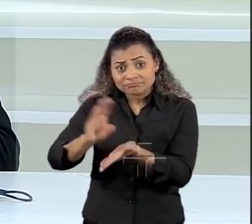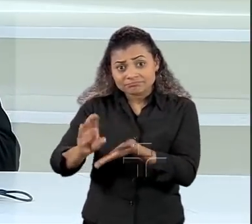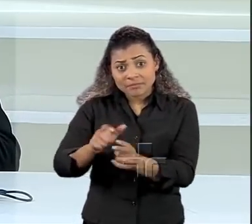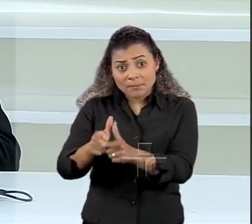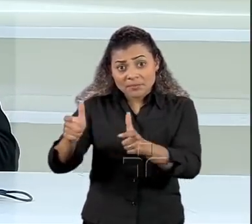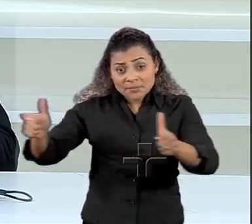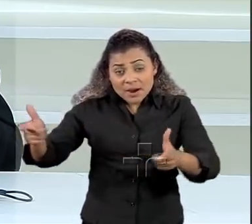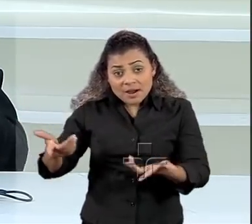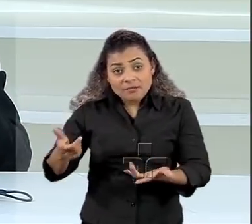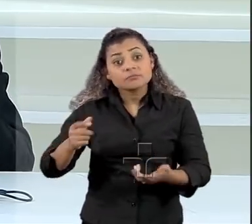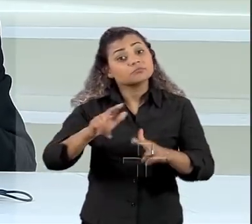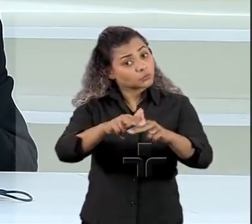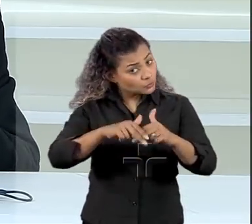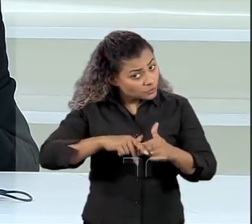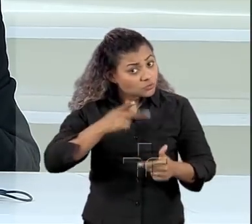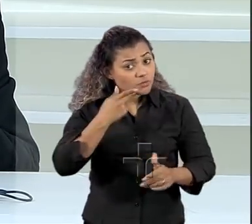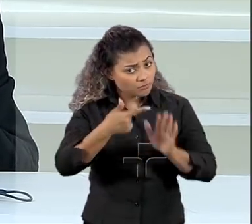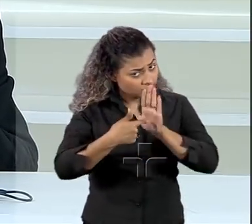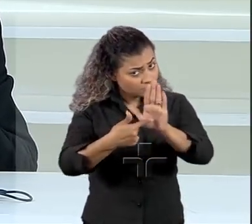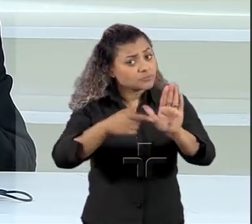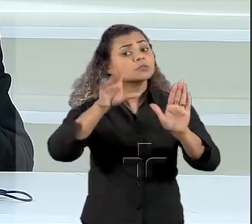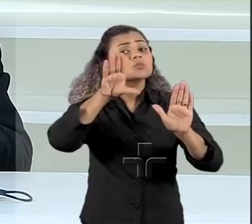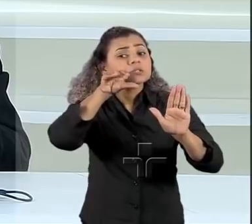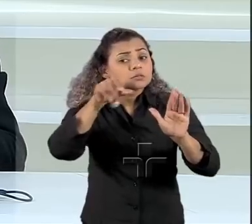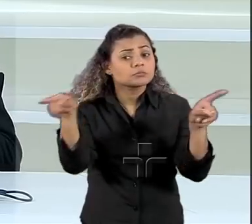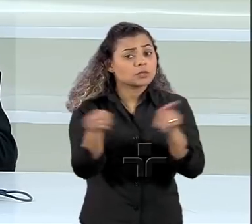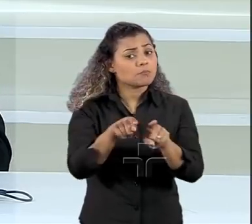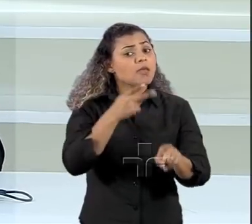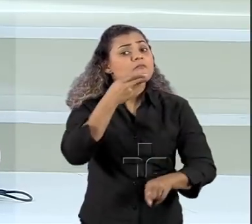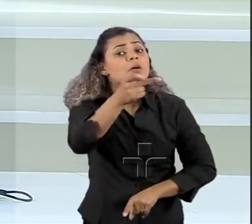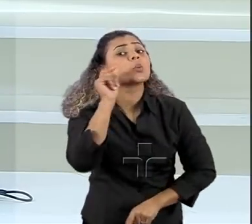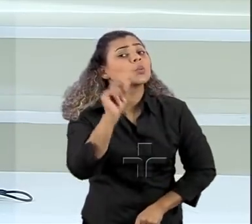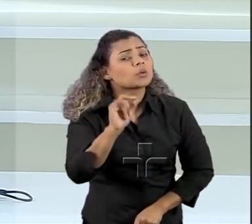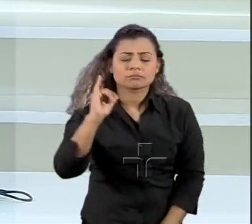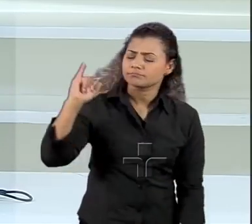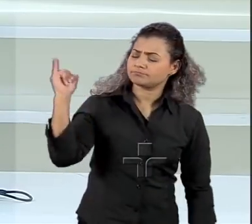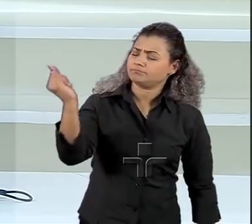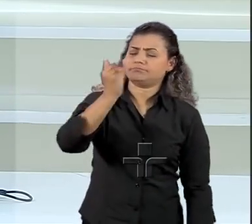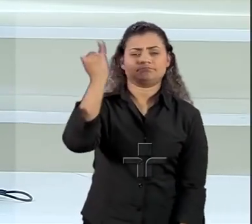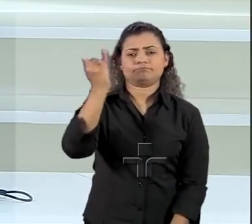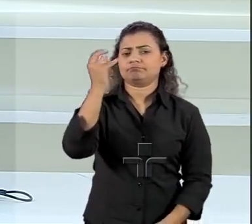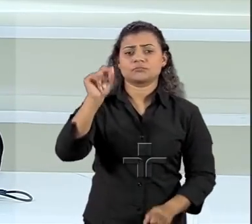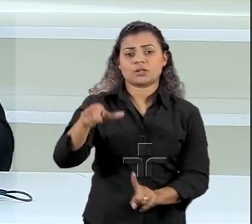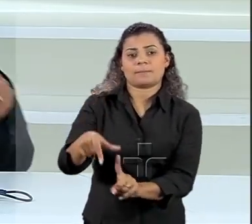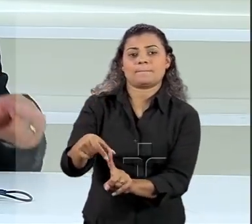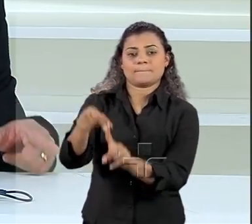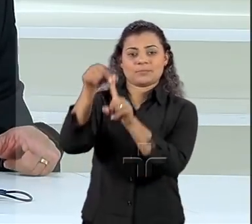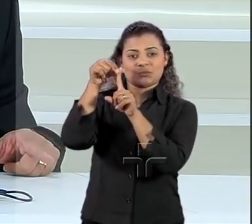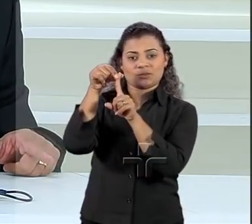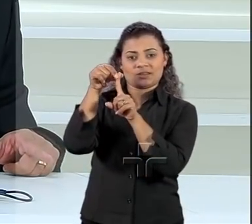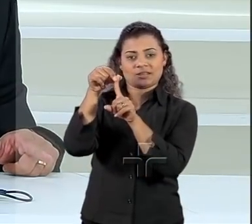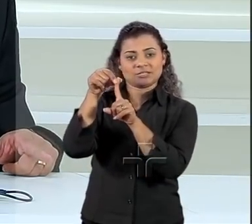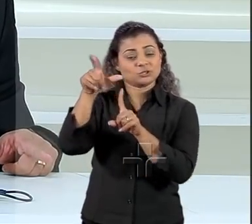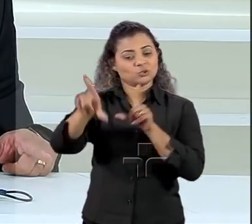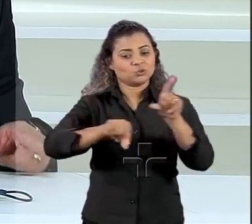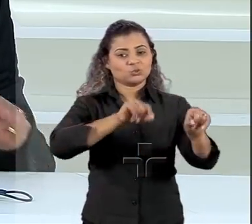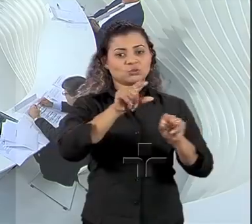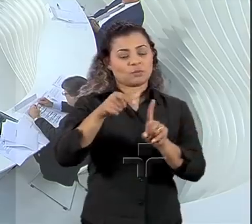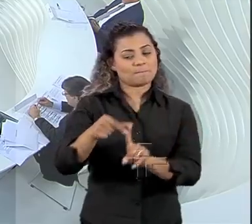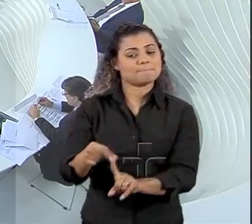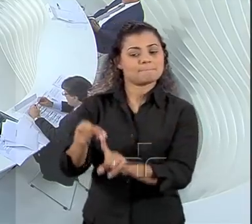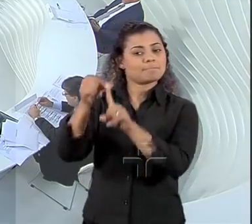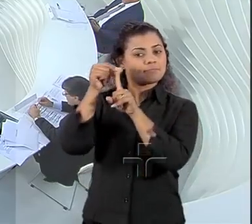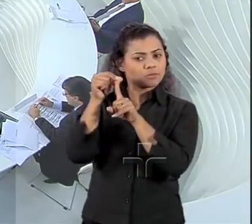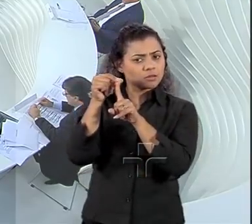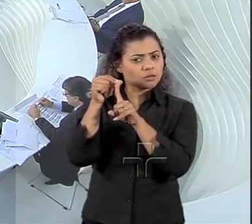e eu reforço, e o presidente Ciro Gomes reforça, é importante definir prioridade. Mesmo a emenda constitucional,